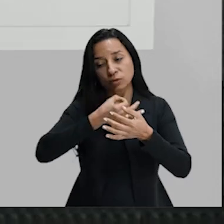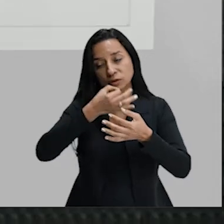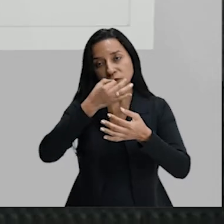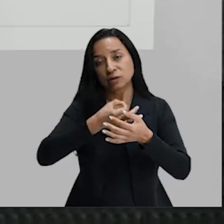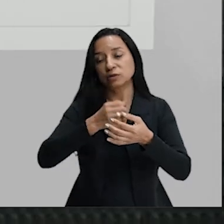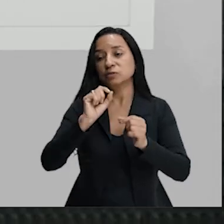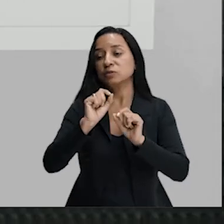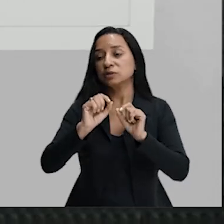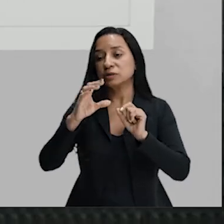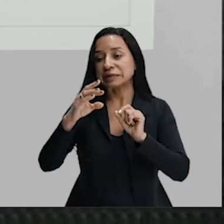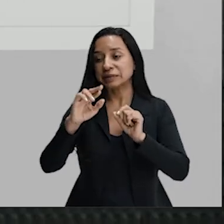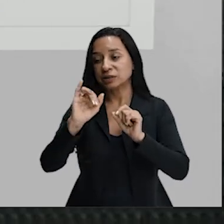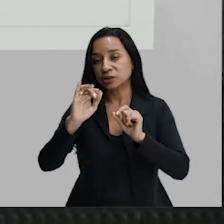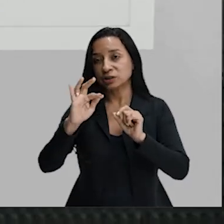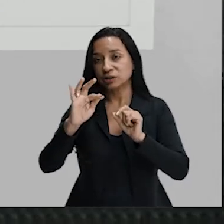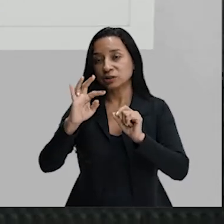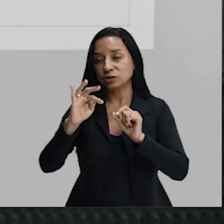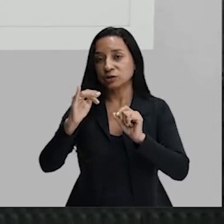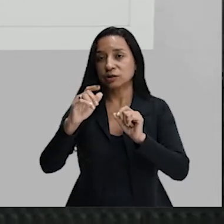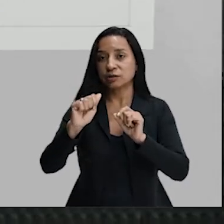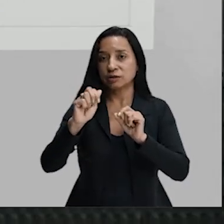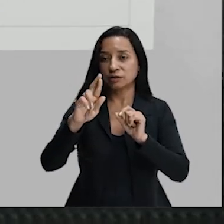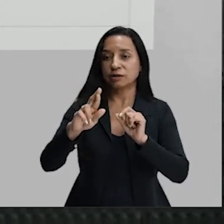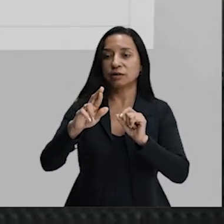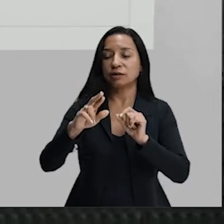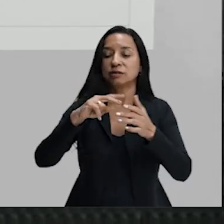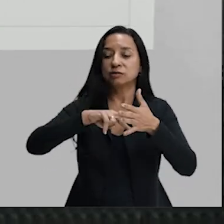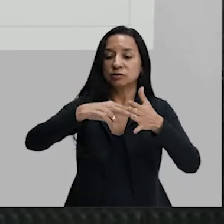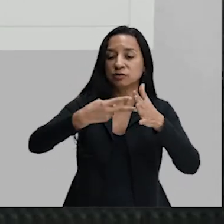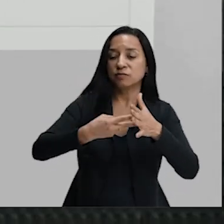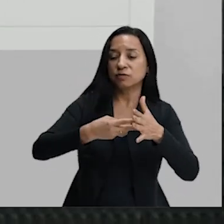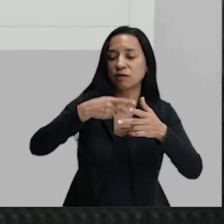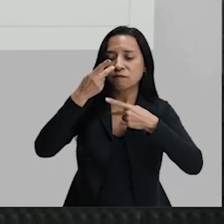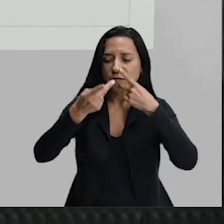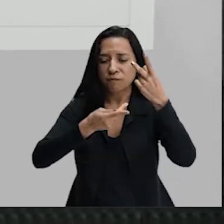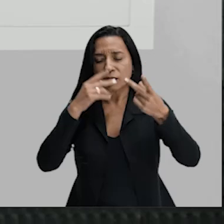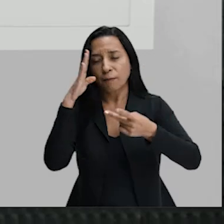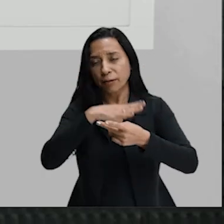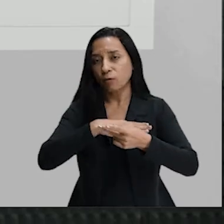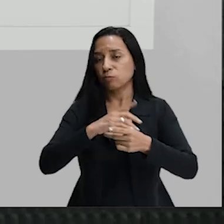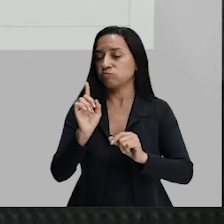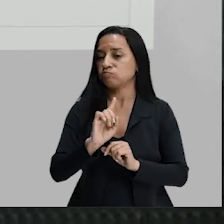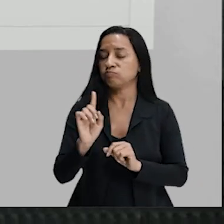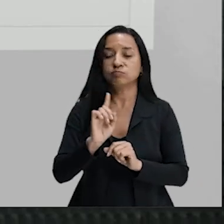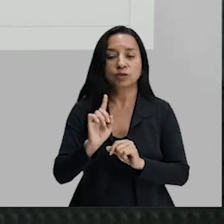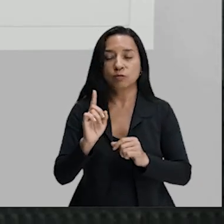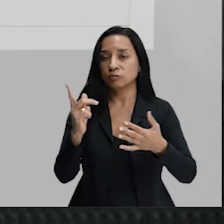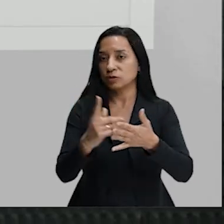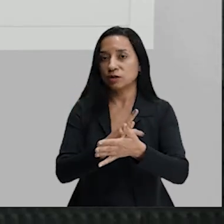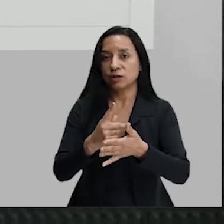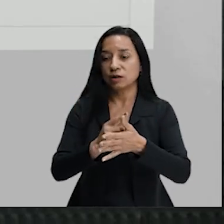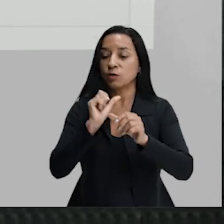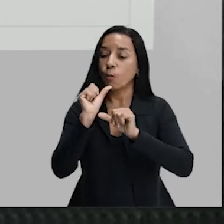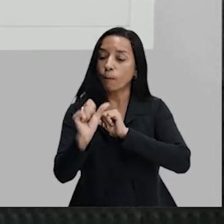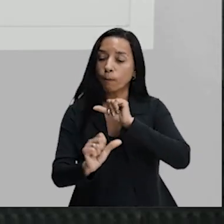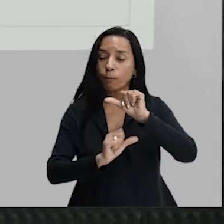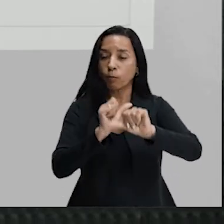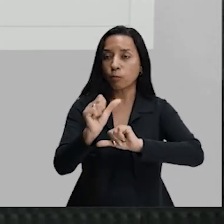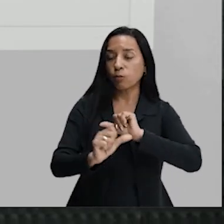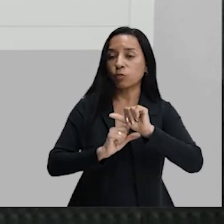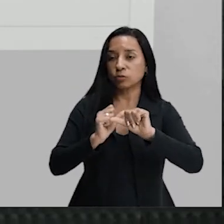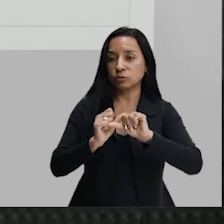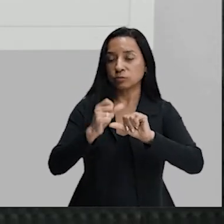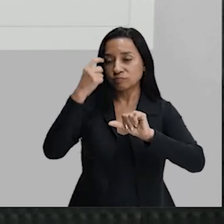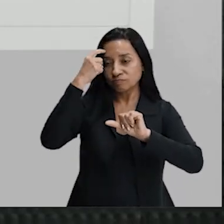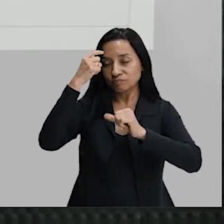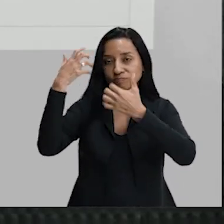negativo. Mas veja você, nós temos de pegar os dois. Ok? Então, já mude isso na sua